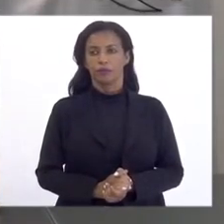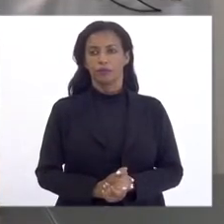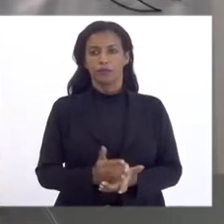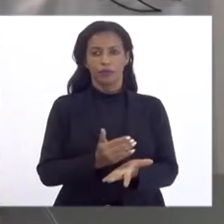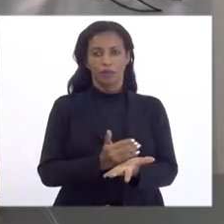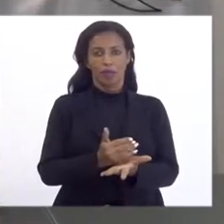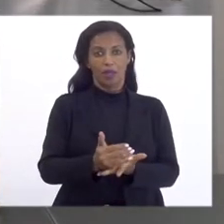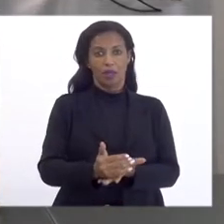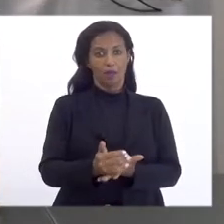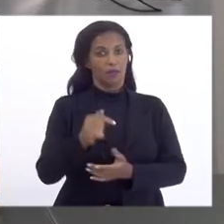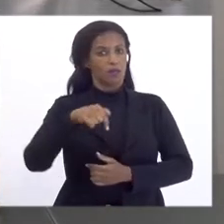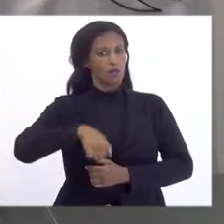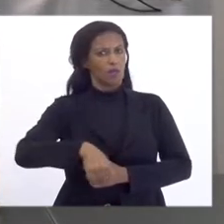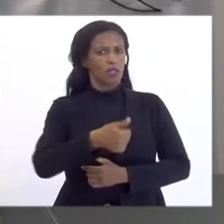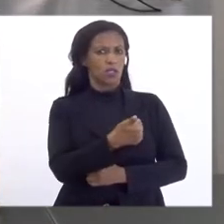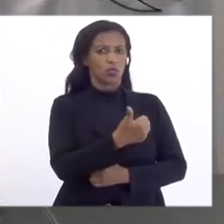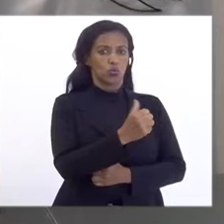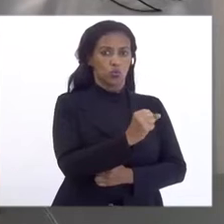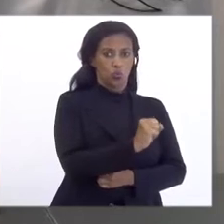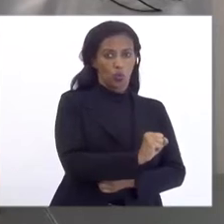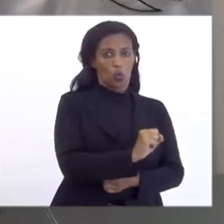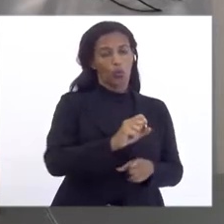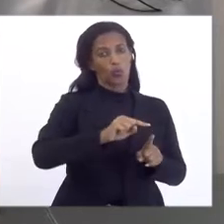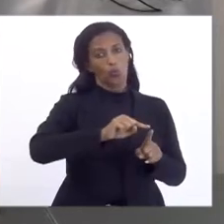A princípio aqui no 18 ou no 21.